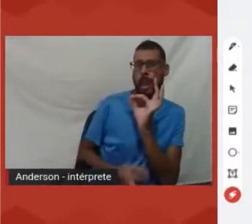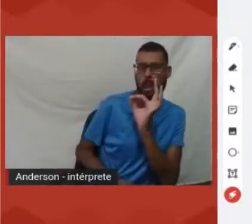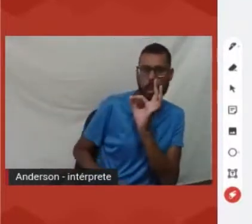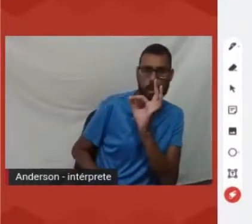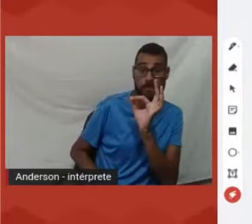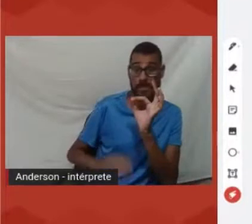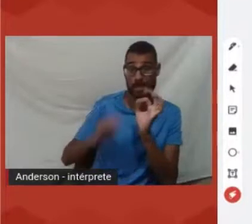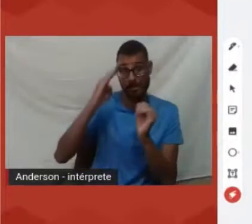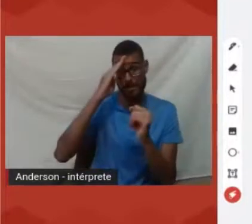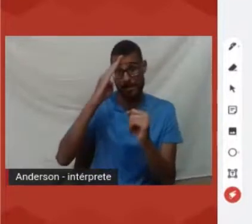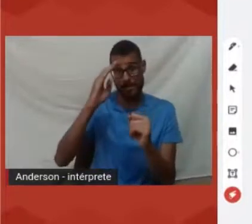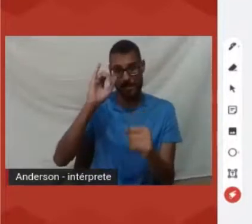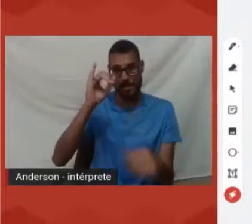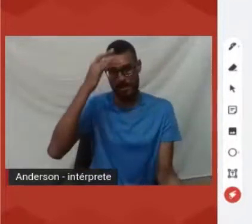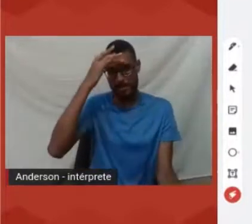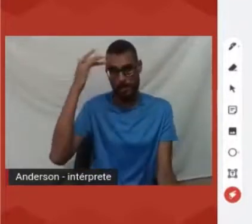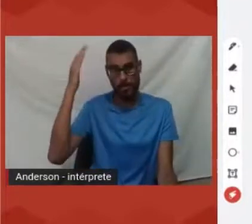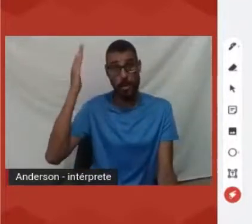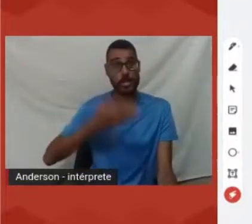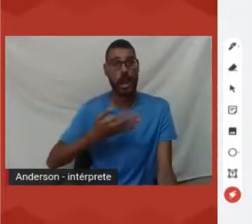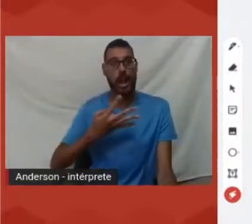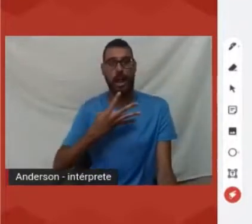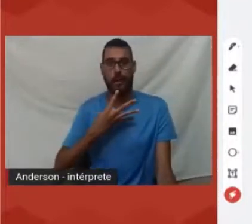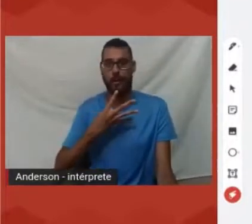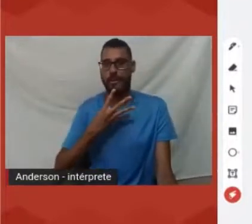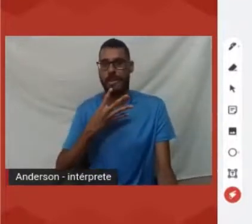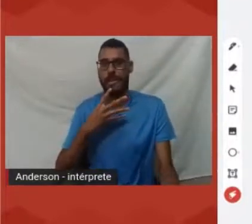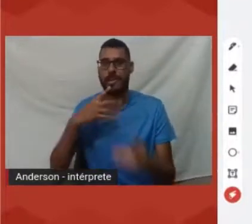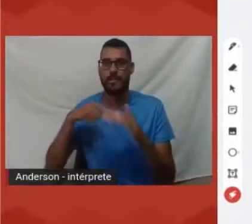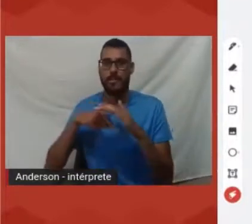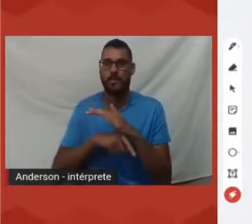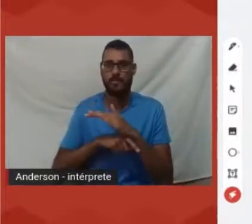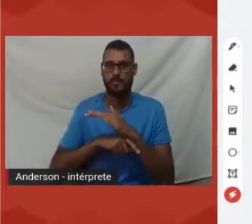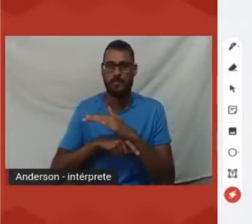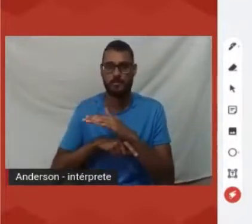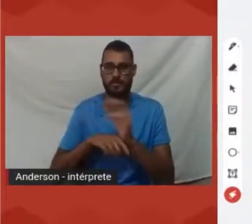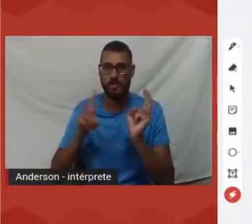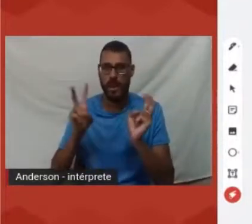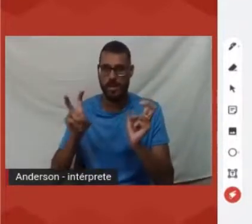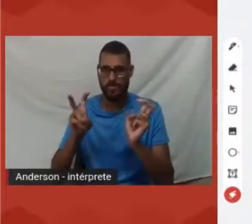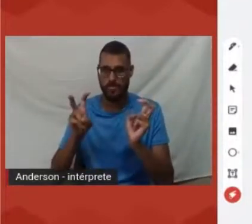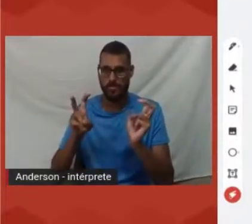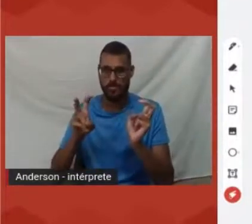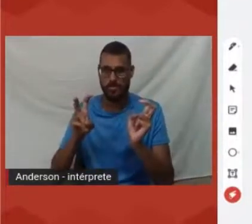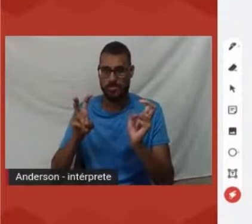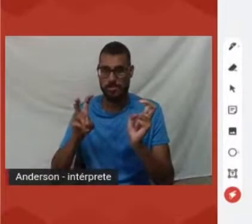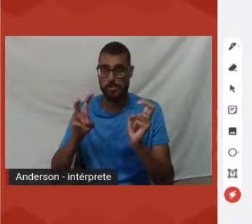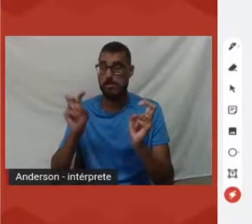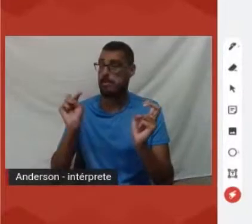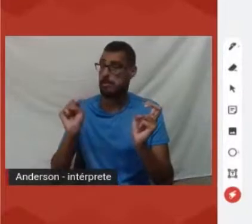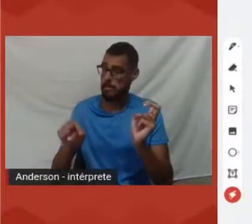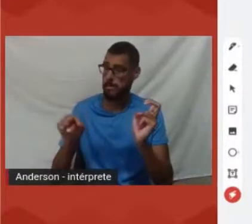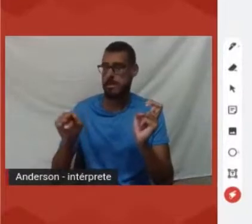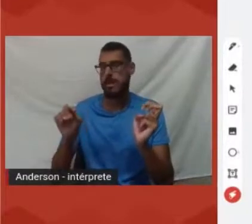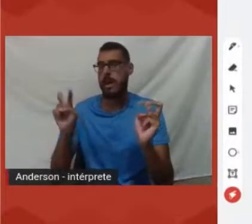ela souber um pouco mais do assunto, tá bom? E qual que é o assunto em questão, vamos dizer?